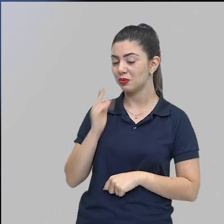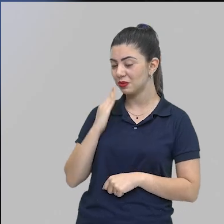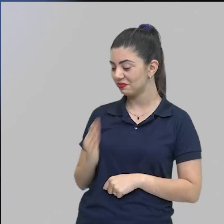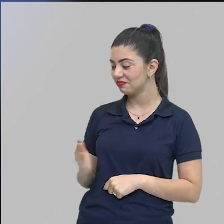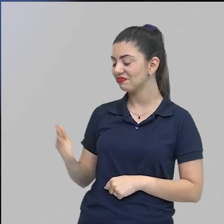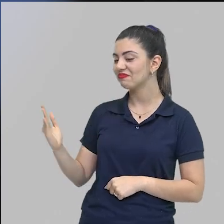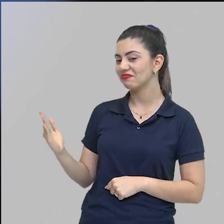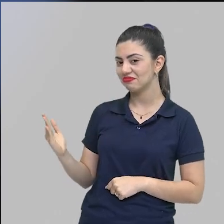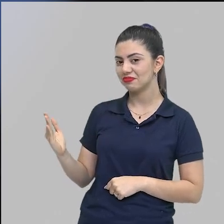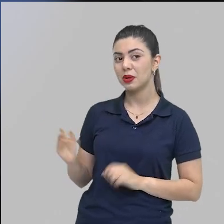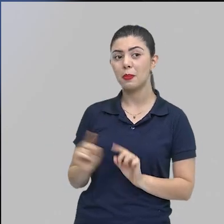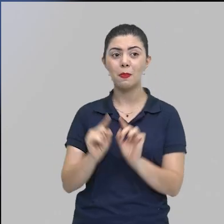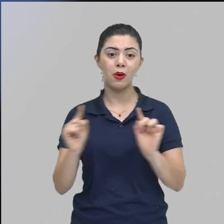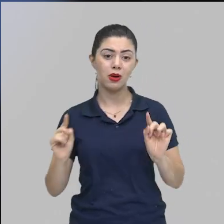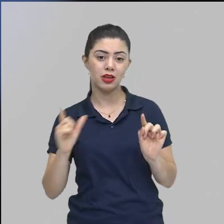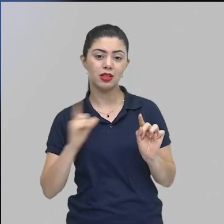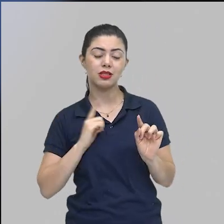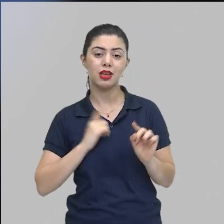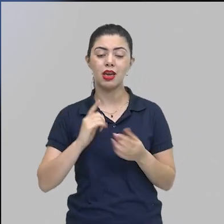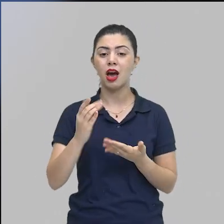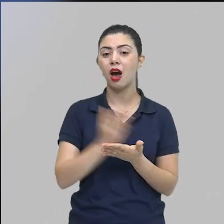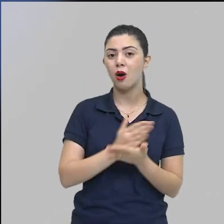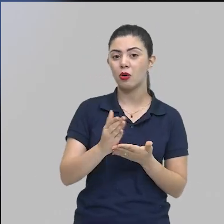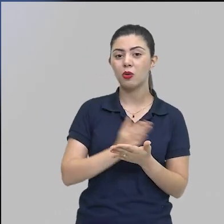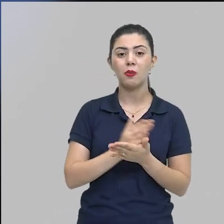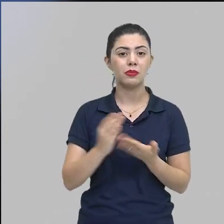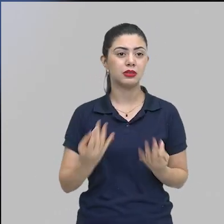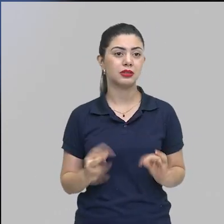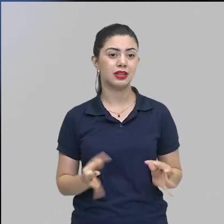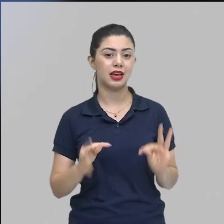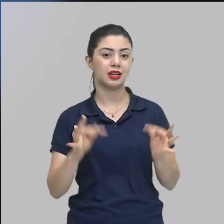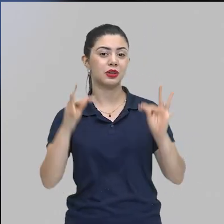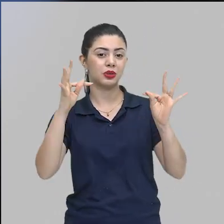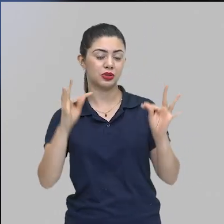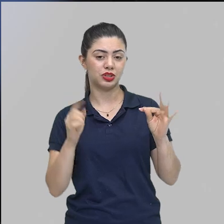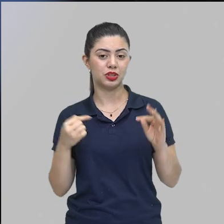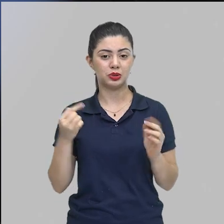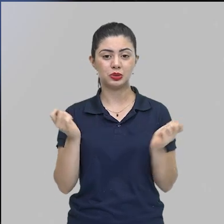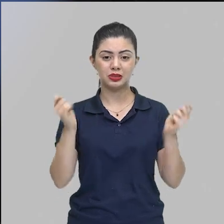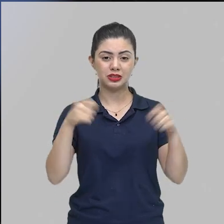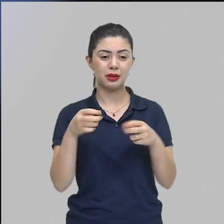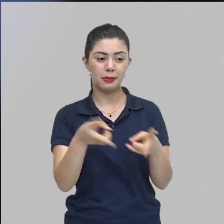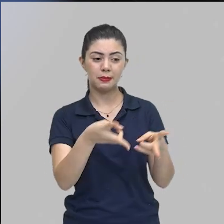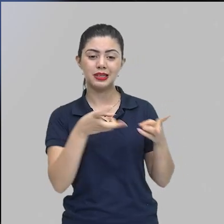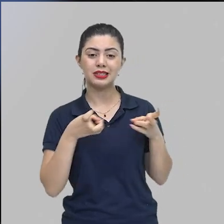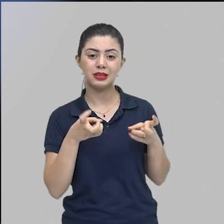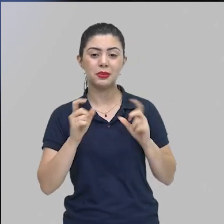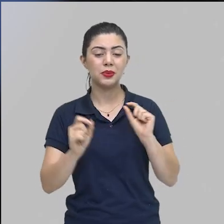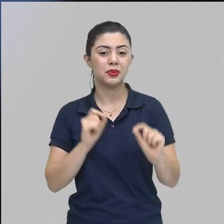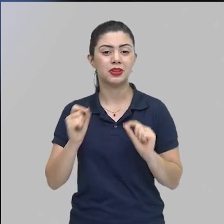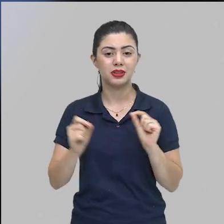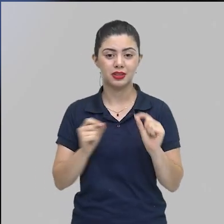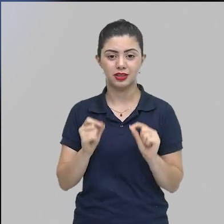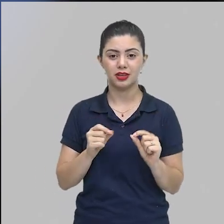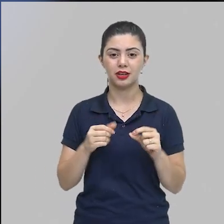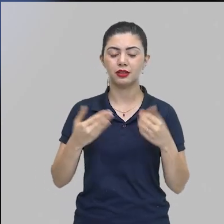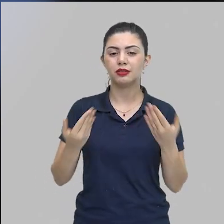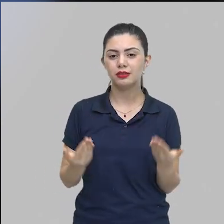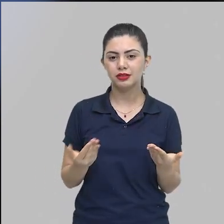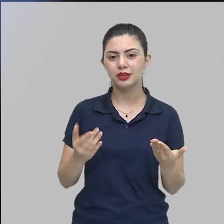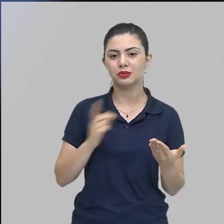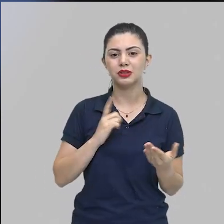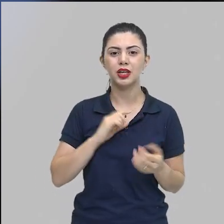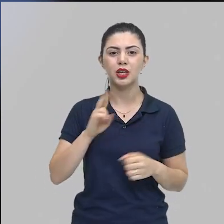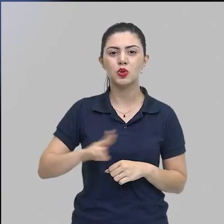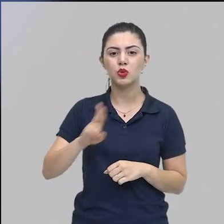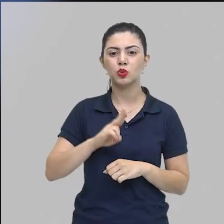No entanto, né, existe, com o avanço da tecnologia, né, principalmente voltada para tomadas aéreas, a grande sensação do momento, que são as tomadas feitas com